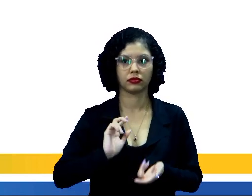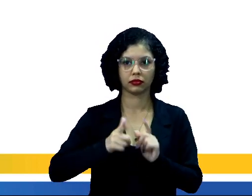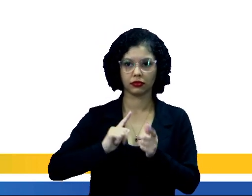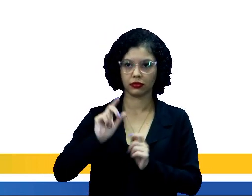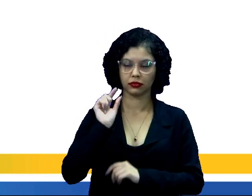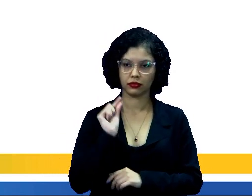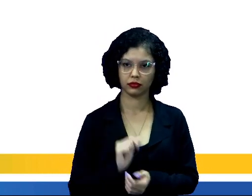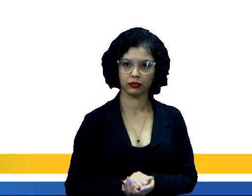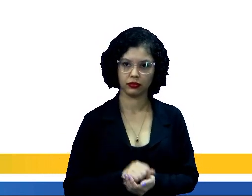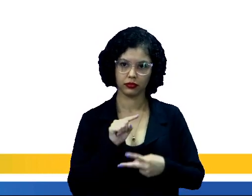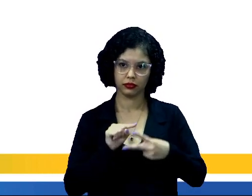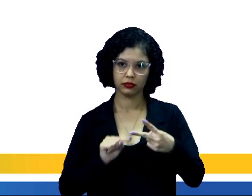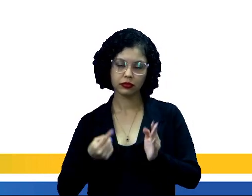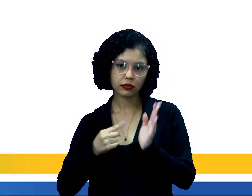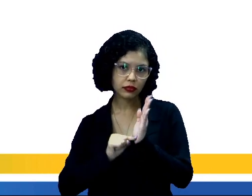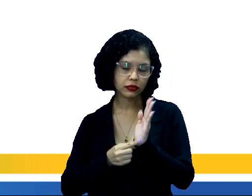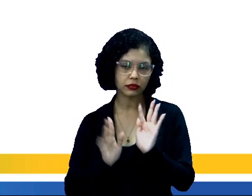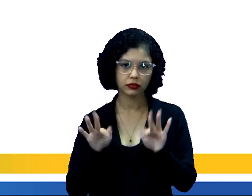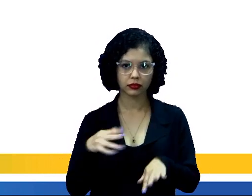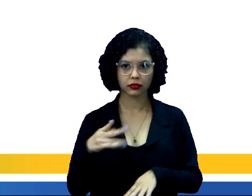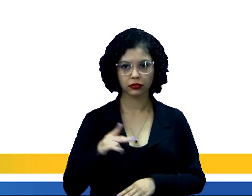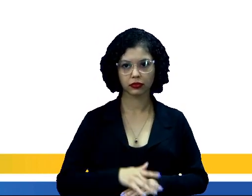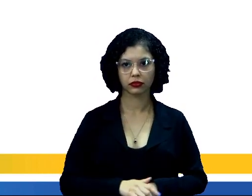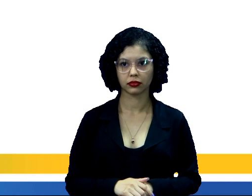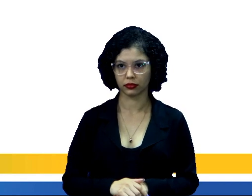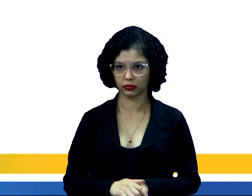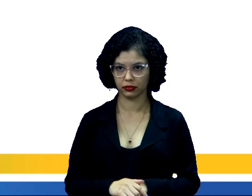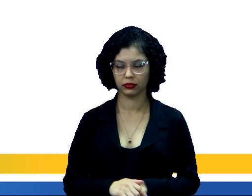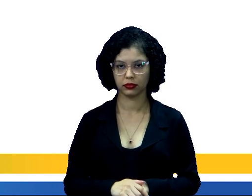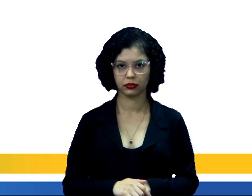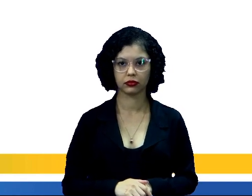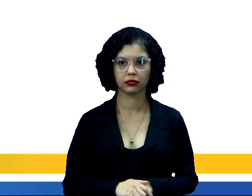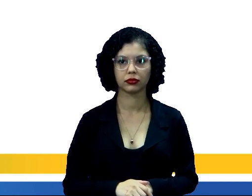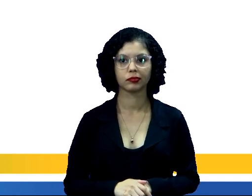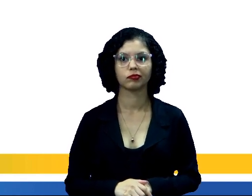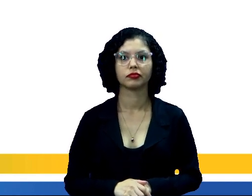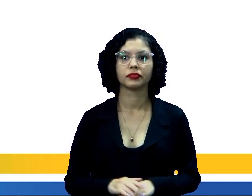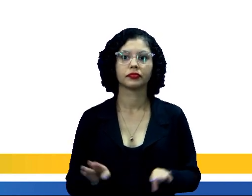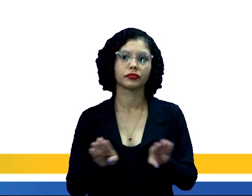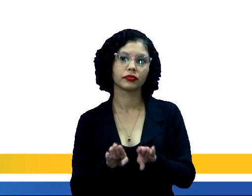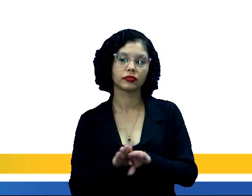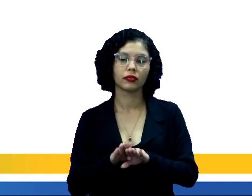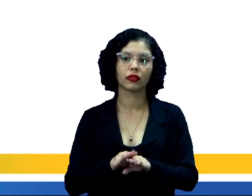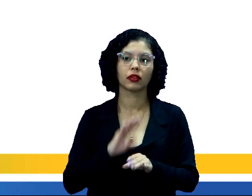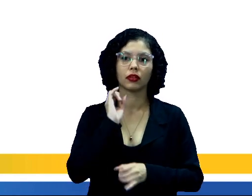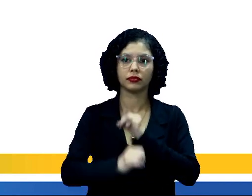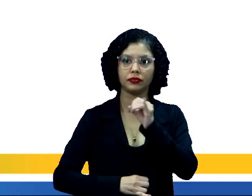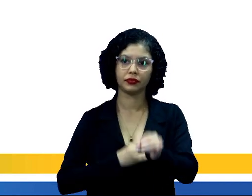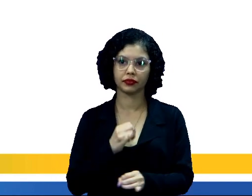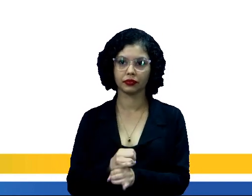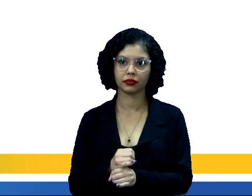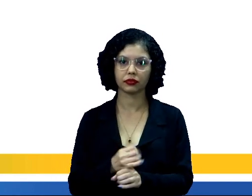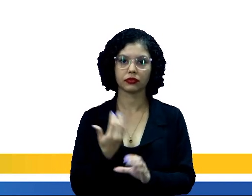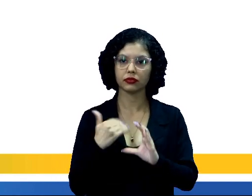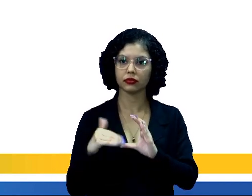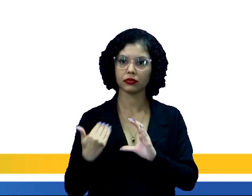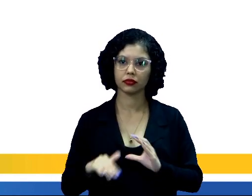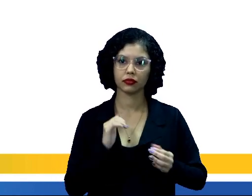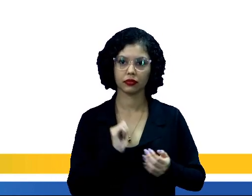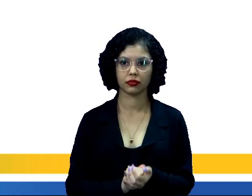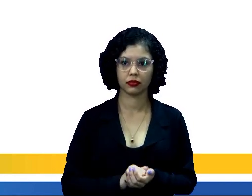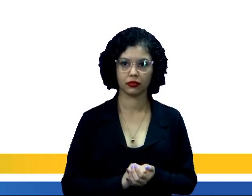letrinhas, ST, e o pontinho ao final dela. Em endereços da internet e e-mails onde se